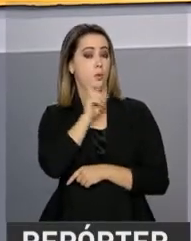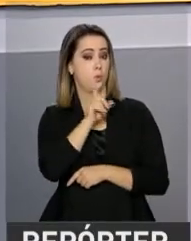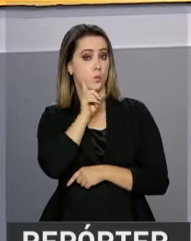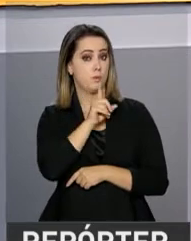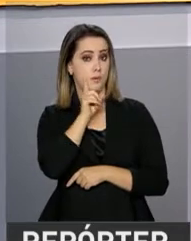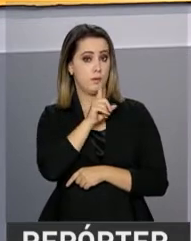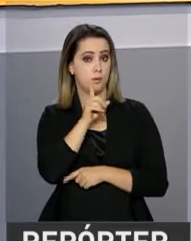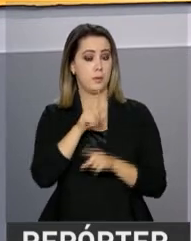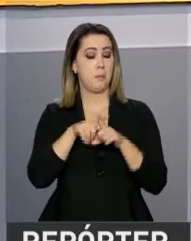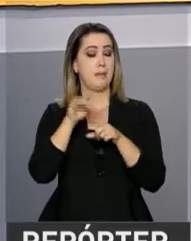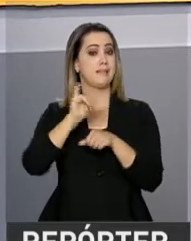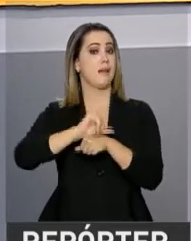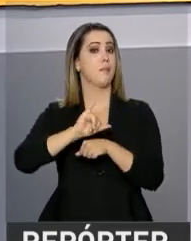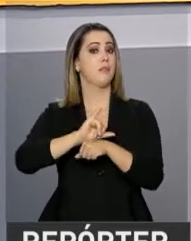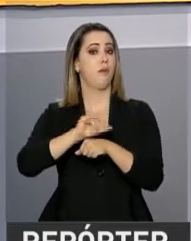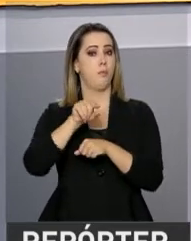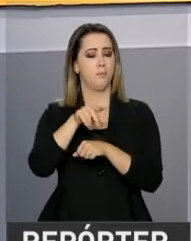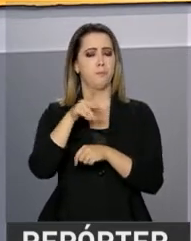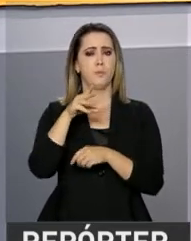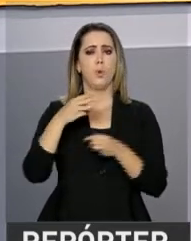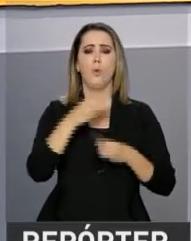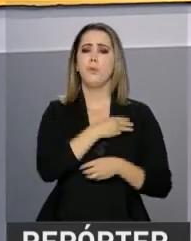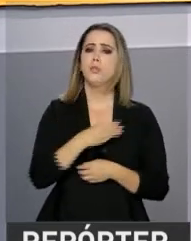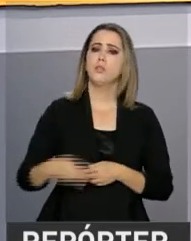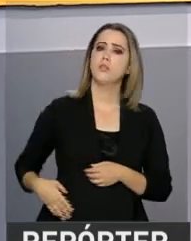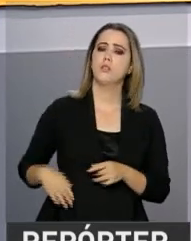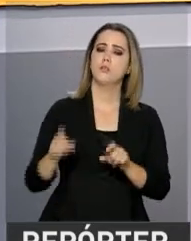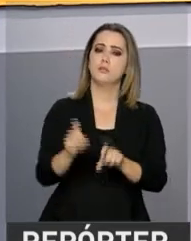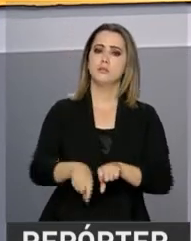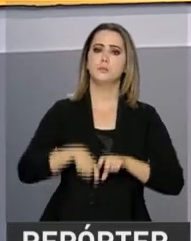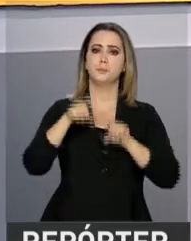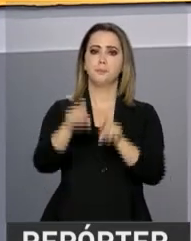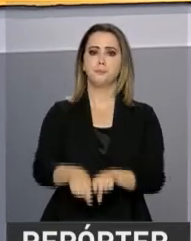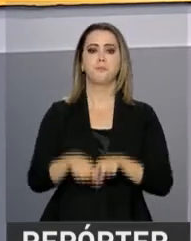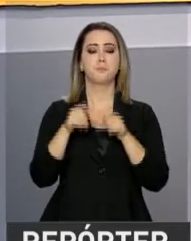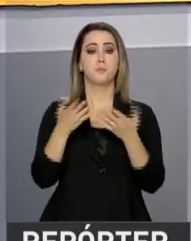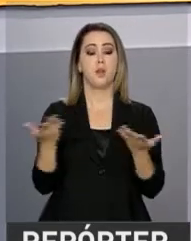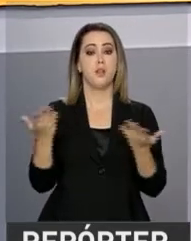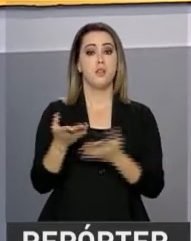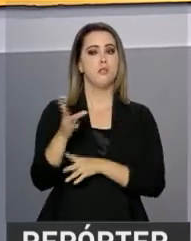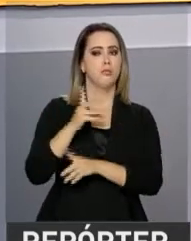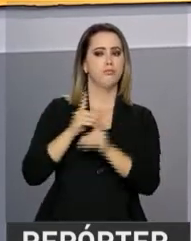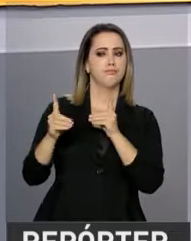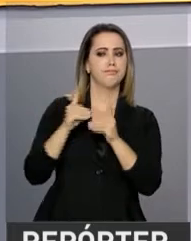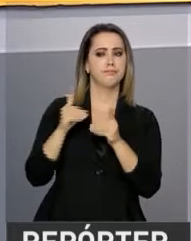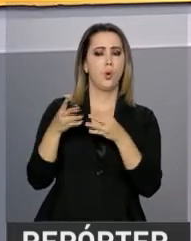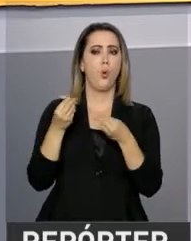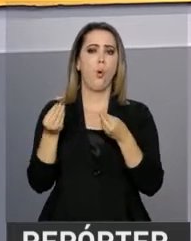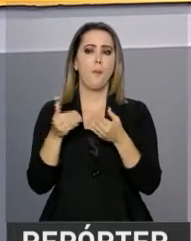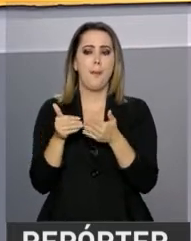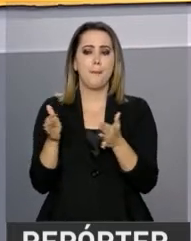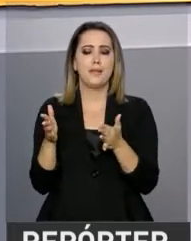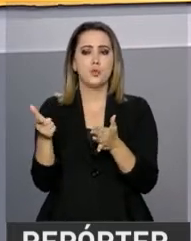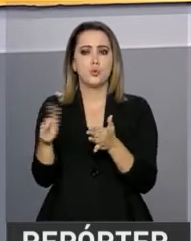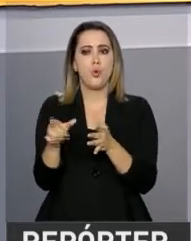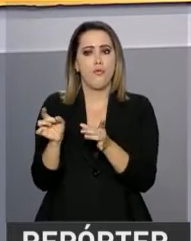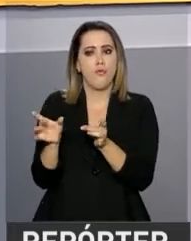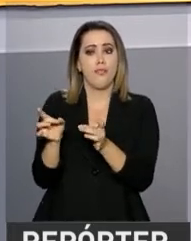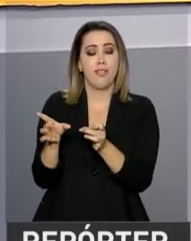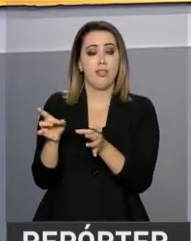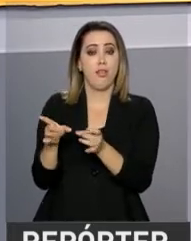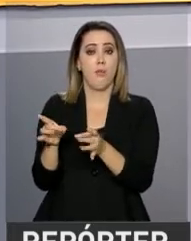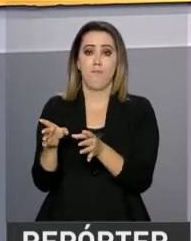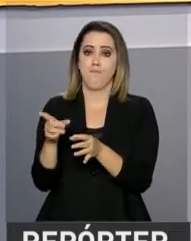washington o ministro da agricultura pecuária e abastecimento blairo maggi está negociando a reabertura do mercado dos estados unidos